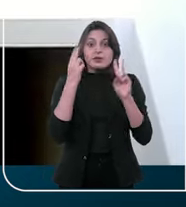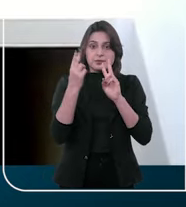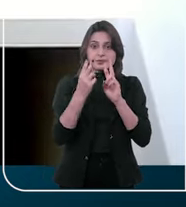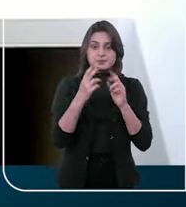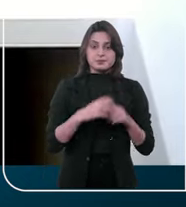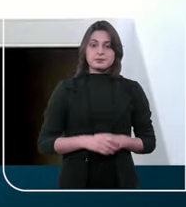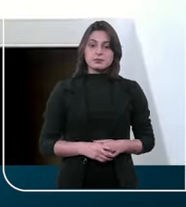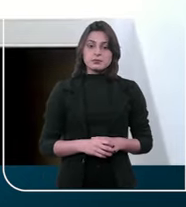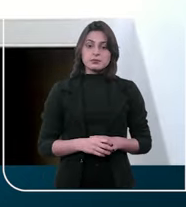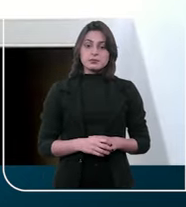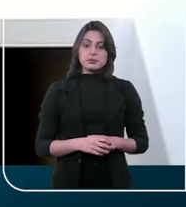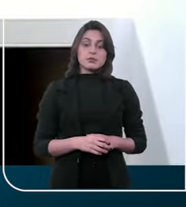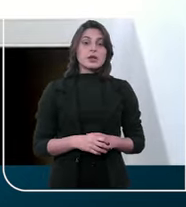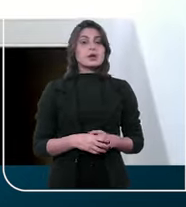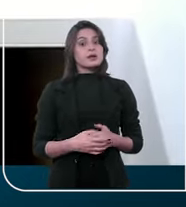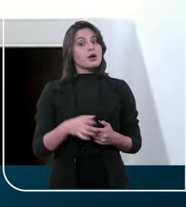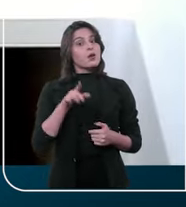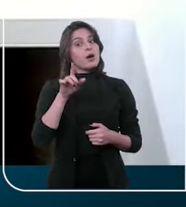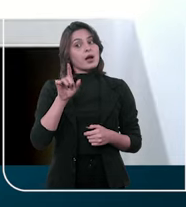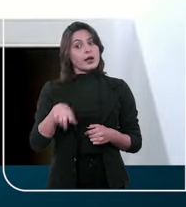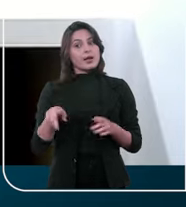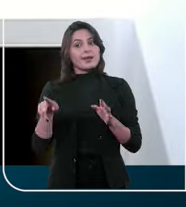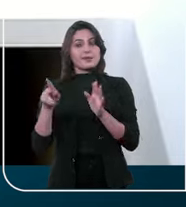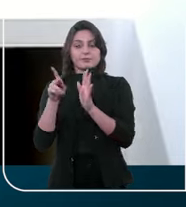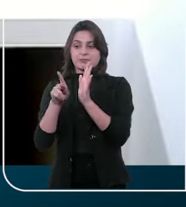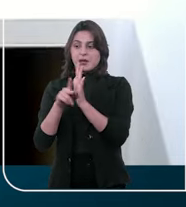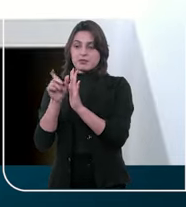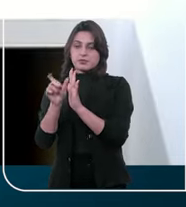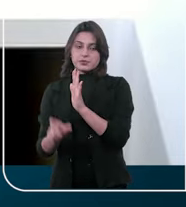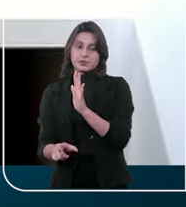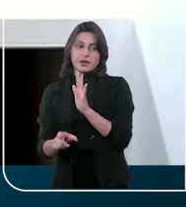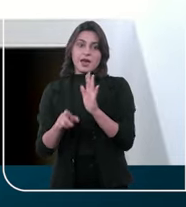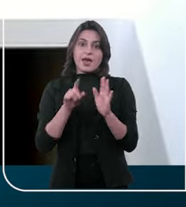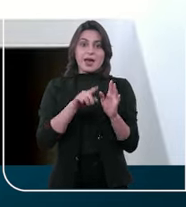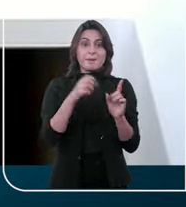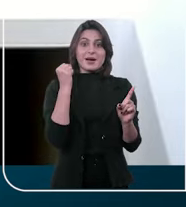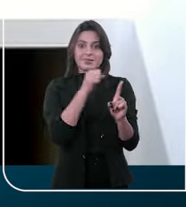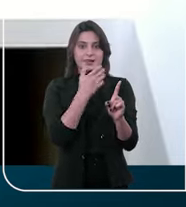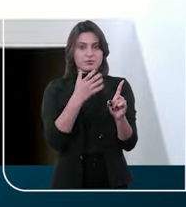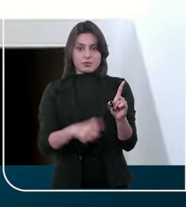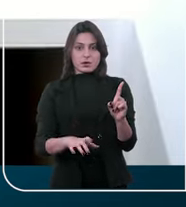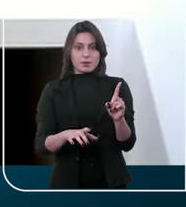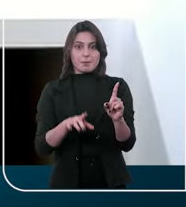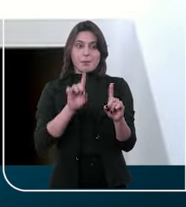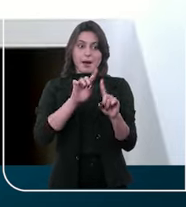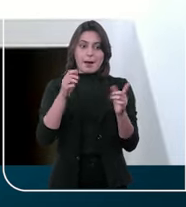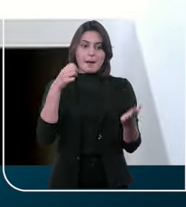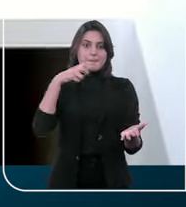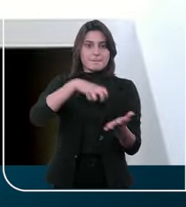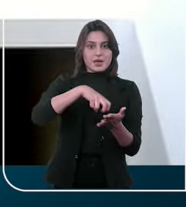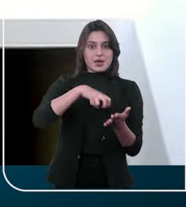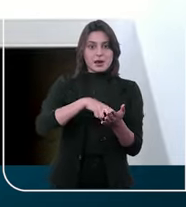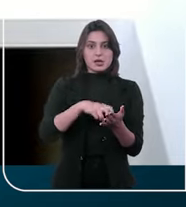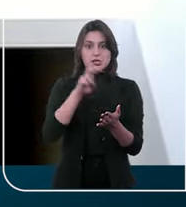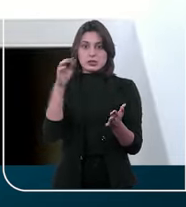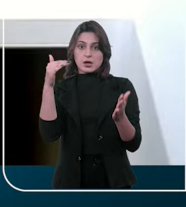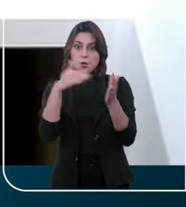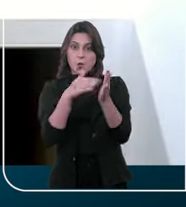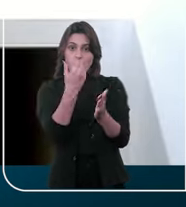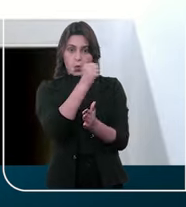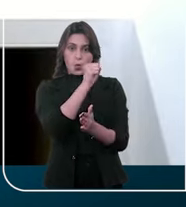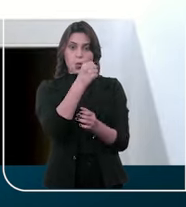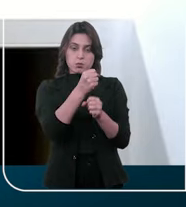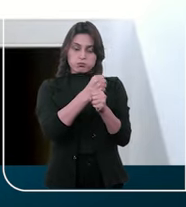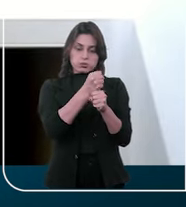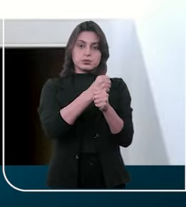culposo no trânsito, prevendo uma pena de 5 a 8 anos. A minha compreensão é que essa inclusão desse novo tipo penal sanou